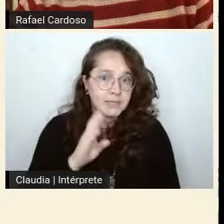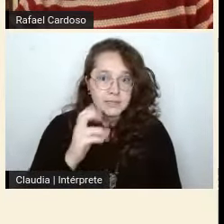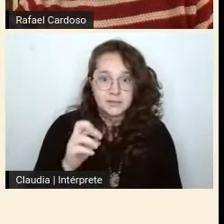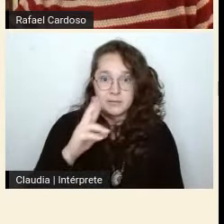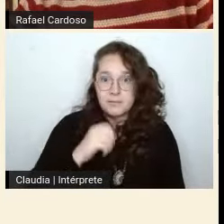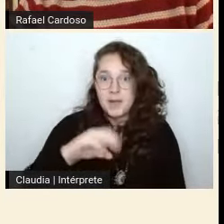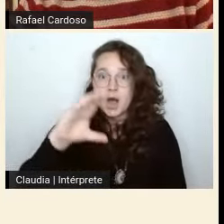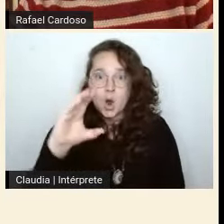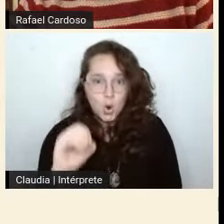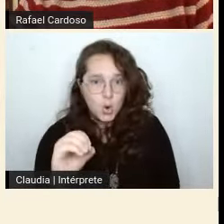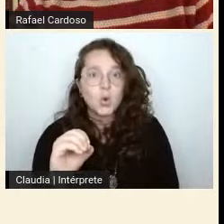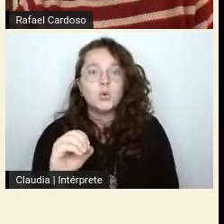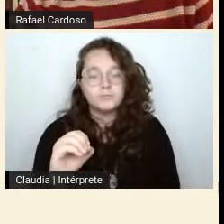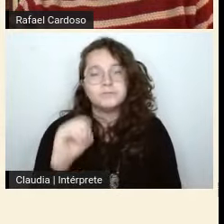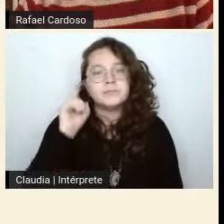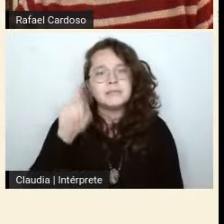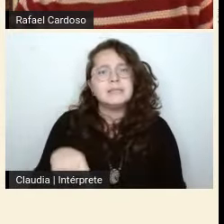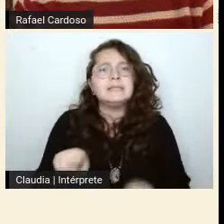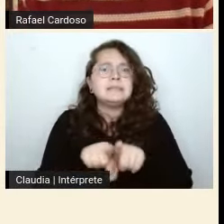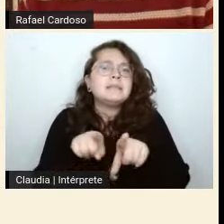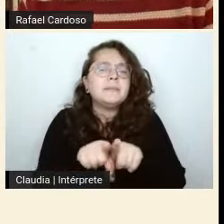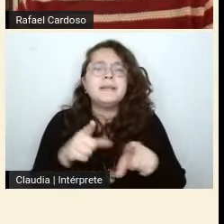identidade de essência com a terra.